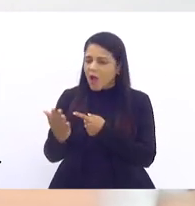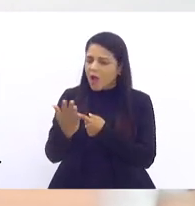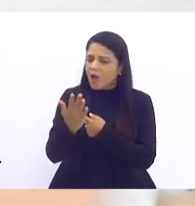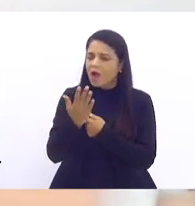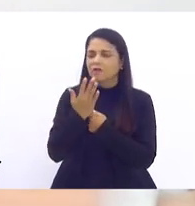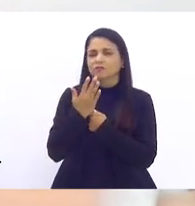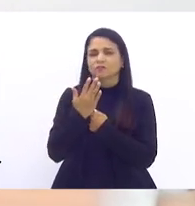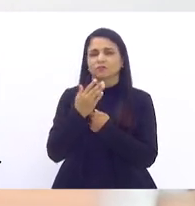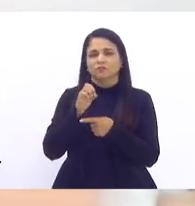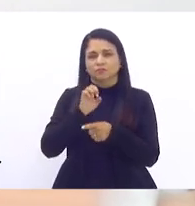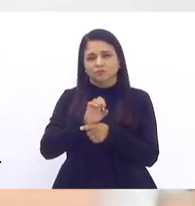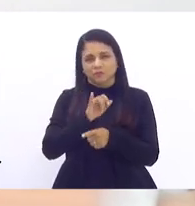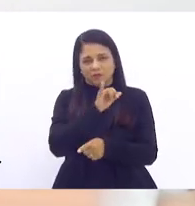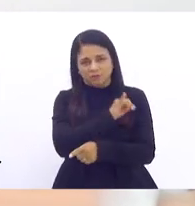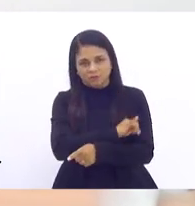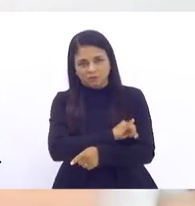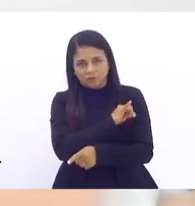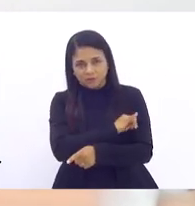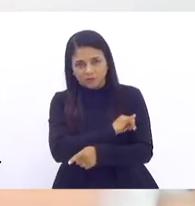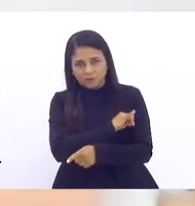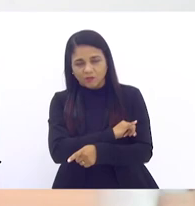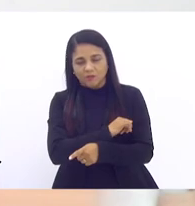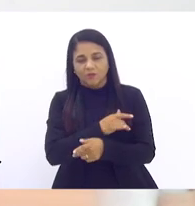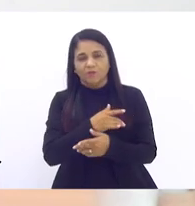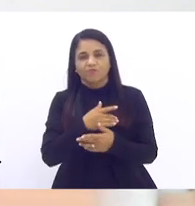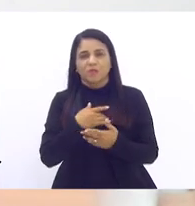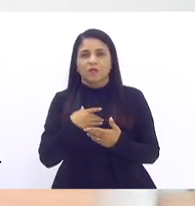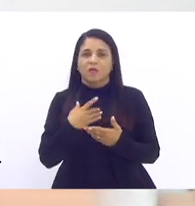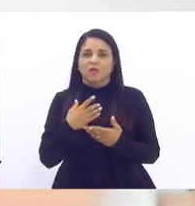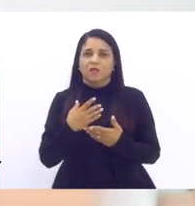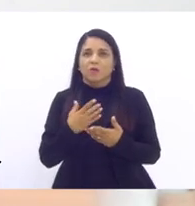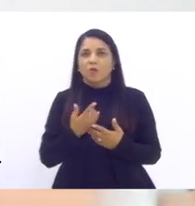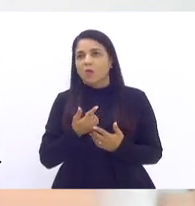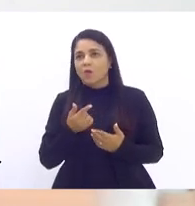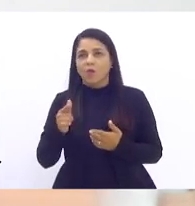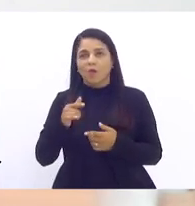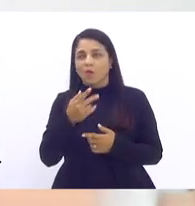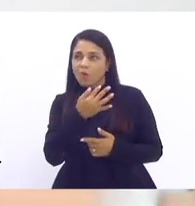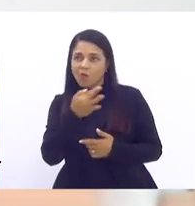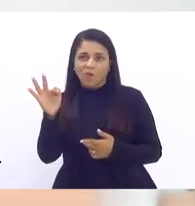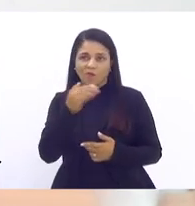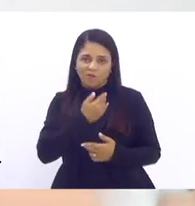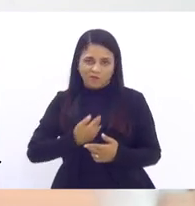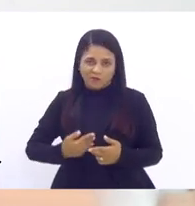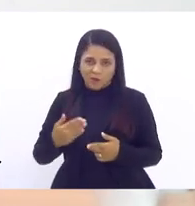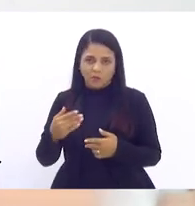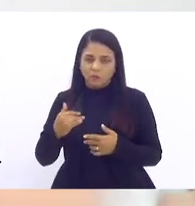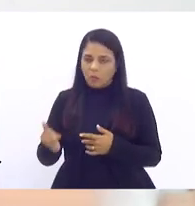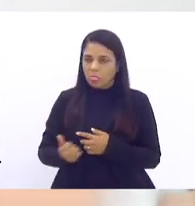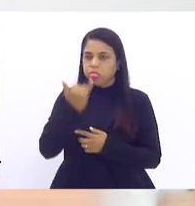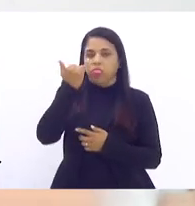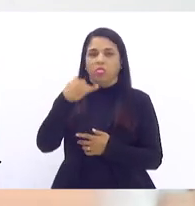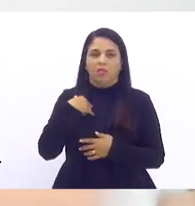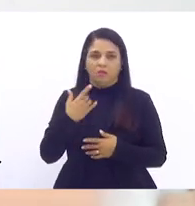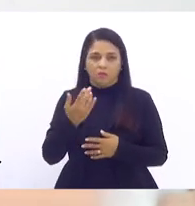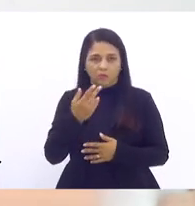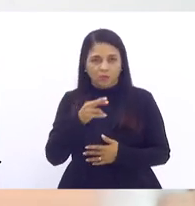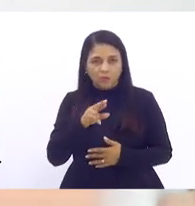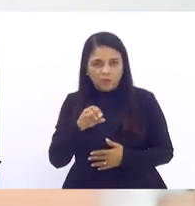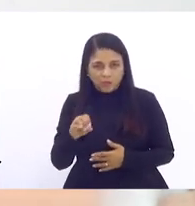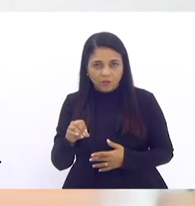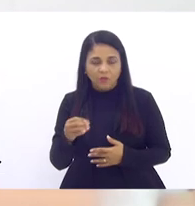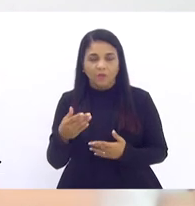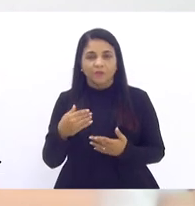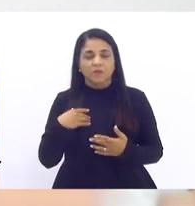o Rio de Janeiro e que não deixe mais ninguém ludibriar o Rio de Janeiro entendeu porque é muito importante